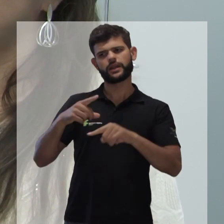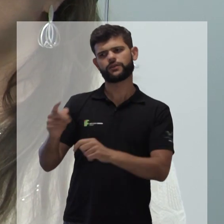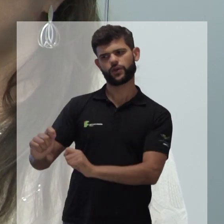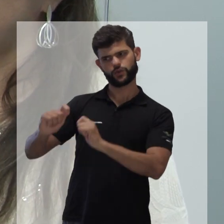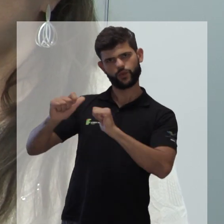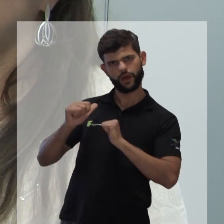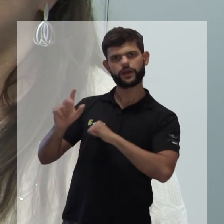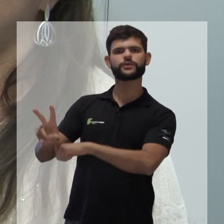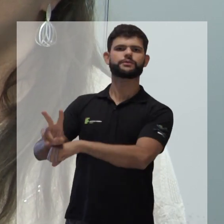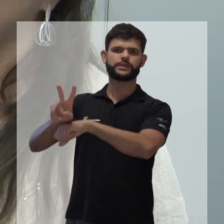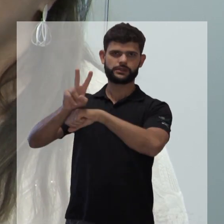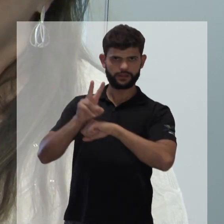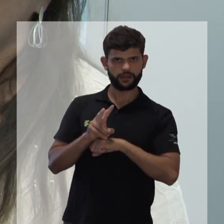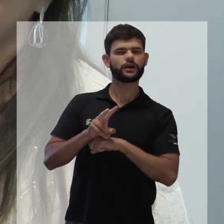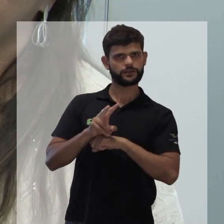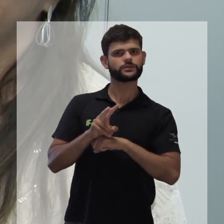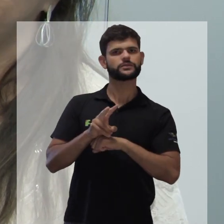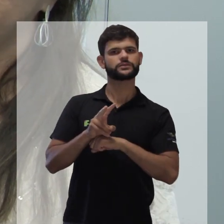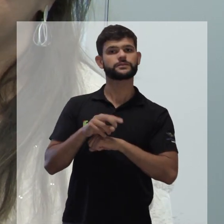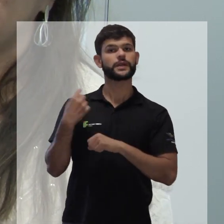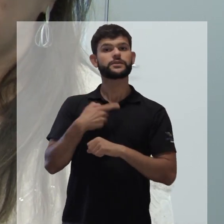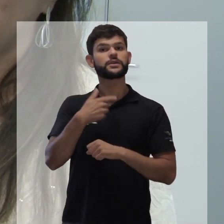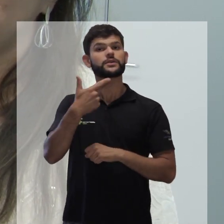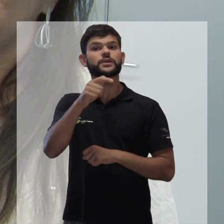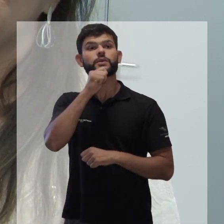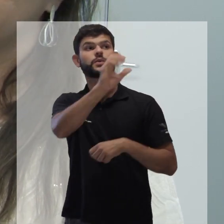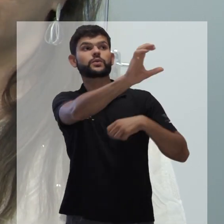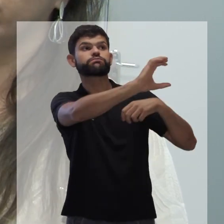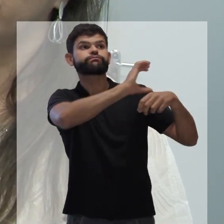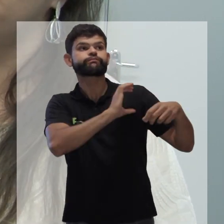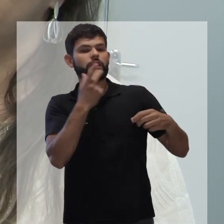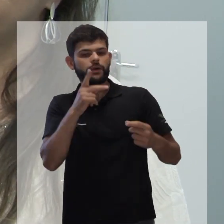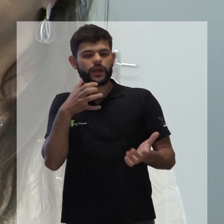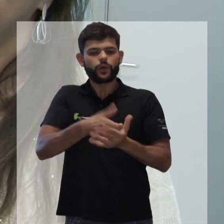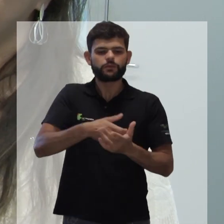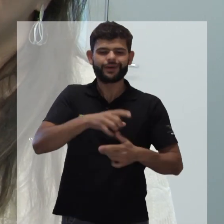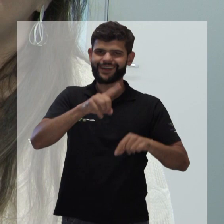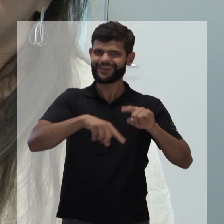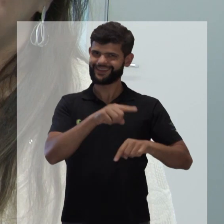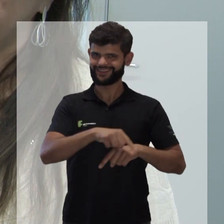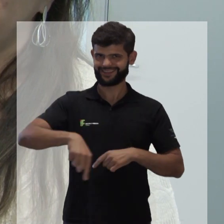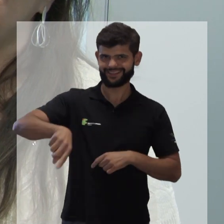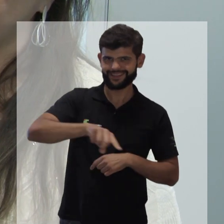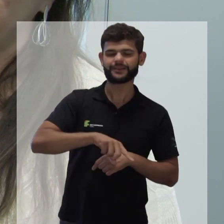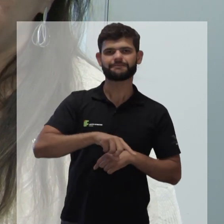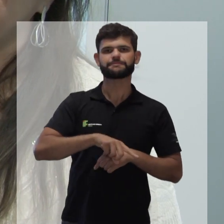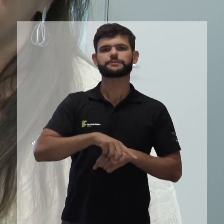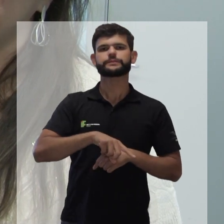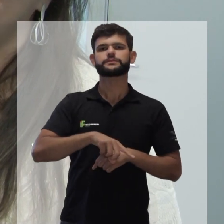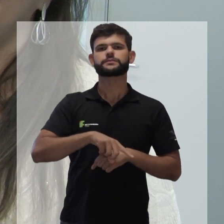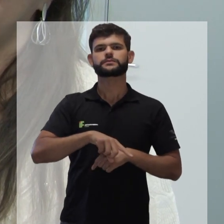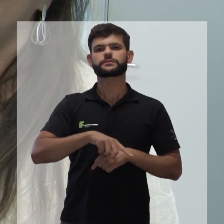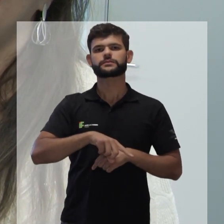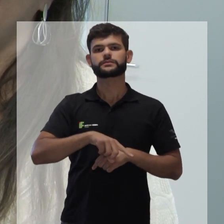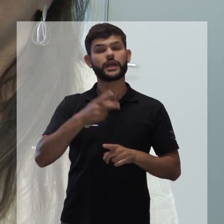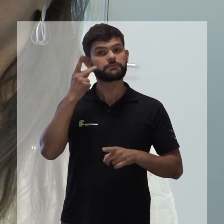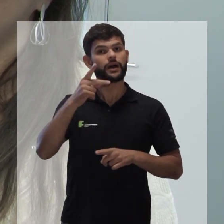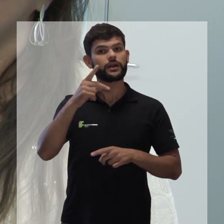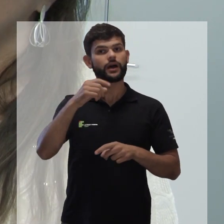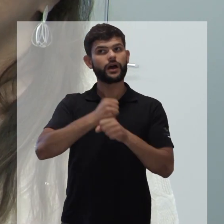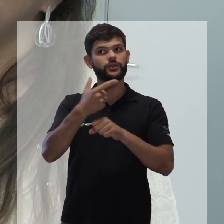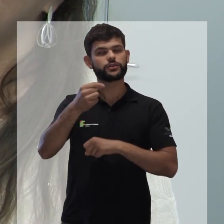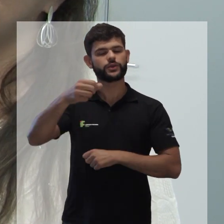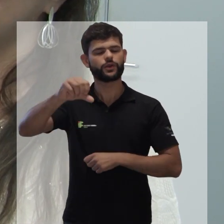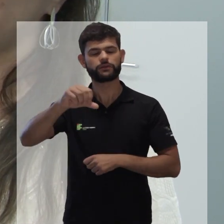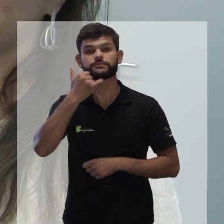nós temos materiais que foram doados, foram emprestados. Nós não tivemos ainda um recurso específico esse ano para destinar a